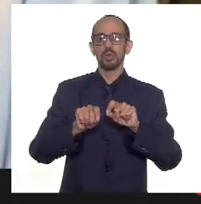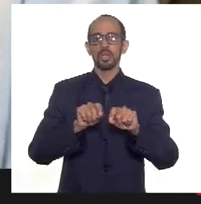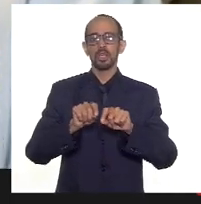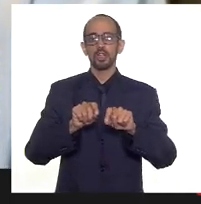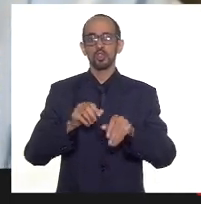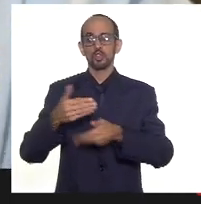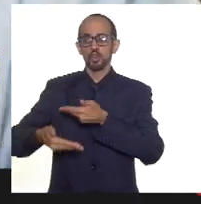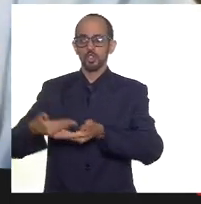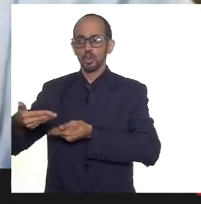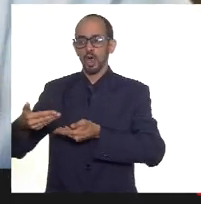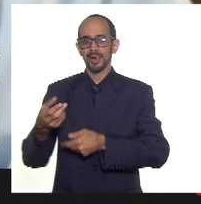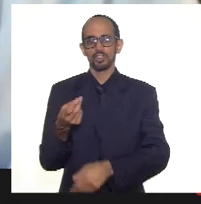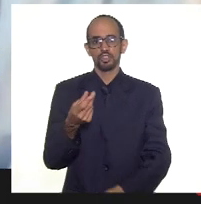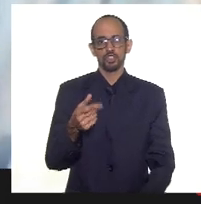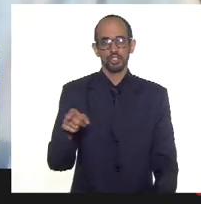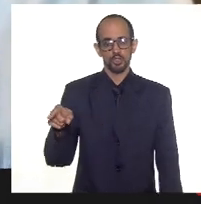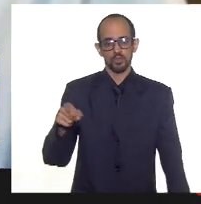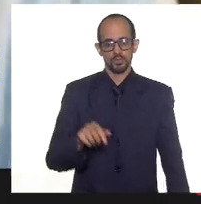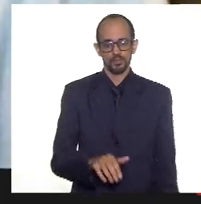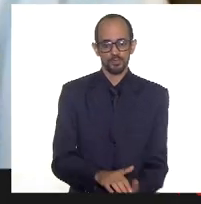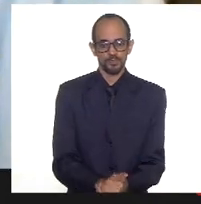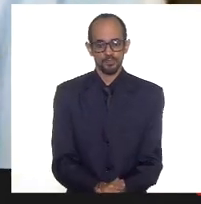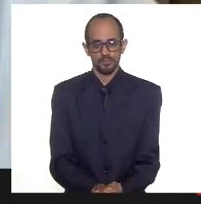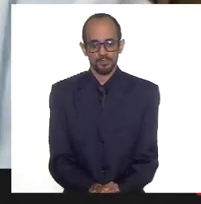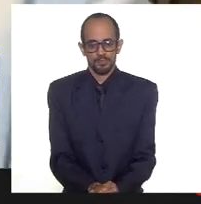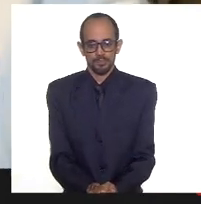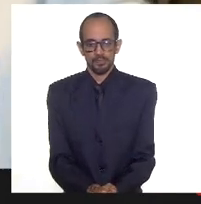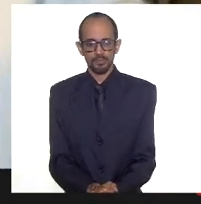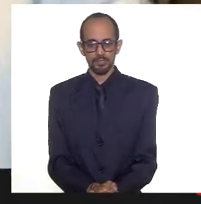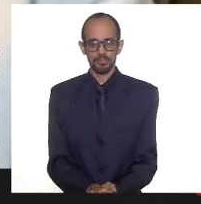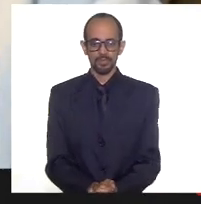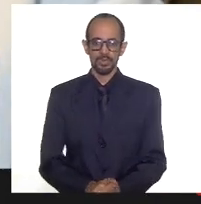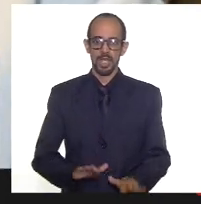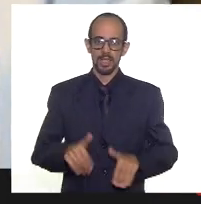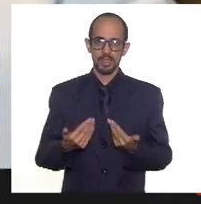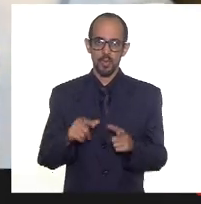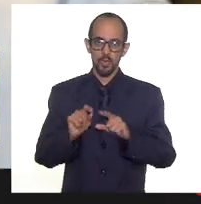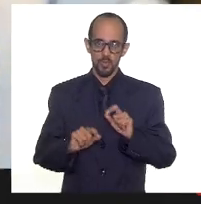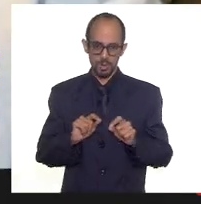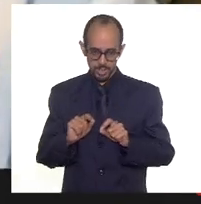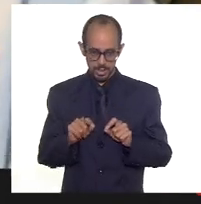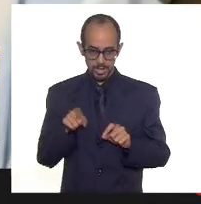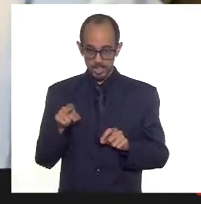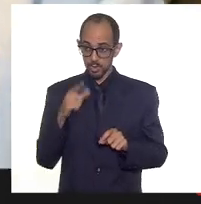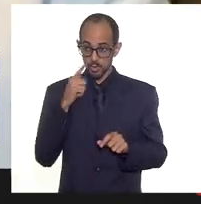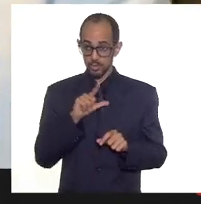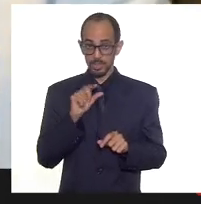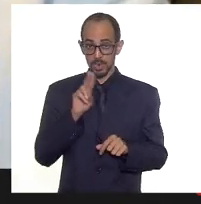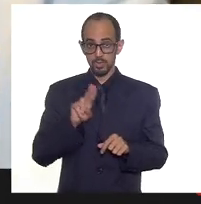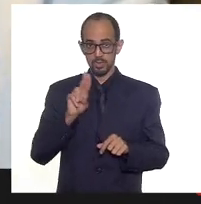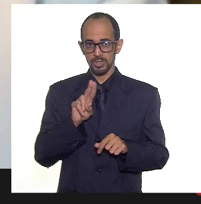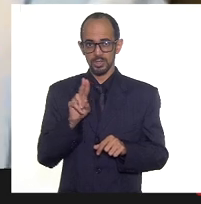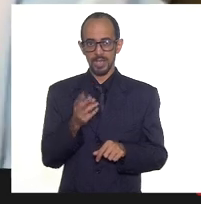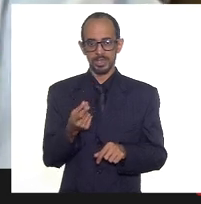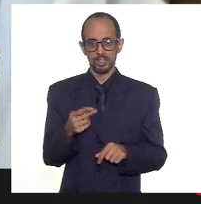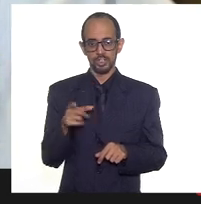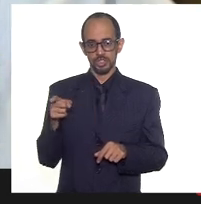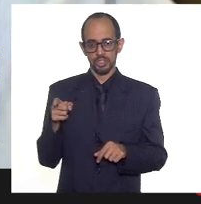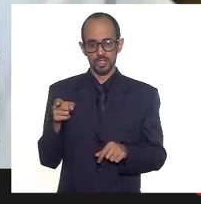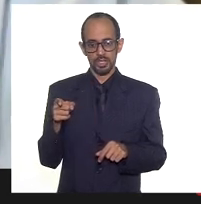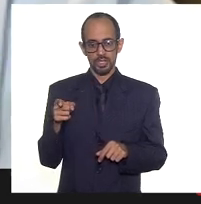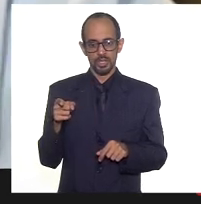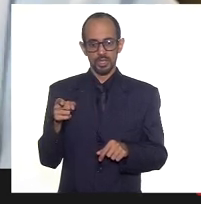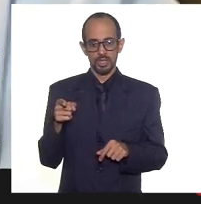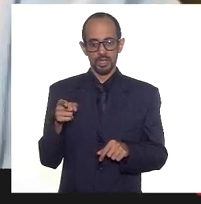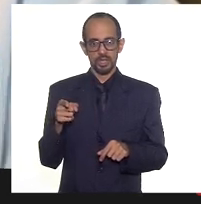o processo, porque o traficante ganha dinheiro, mas ele não consegue o traficante utilizar aquele dinheiro sem chamar a atenção da Receita